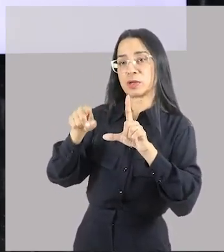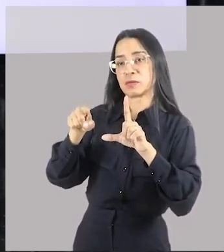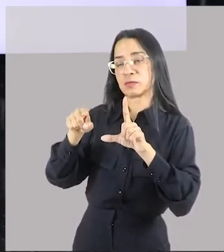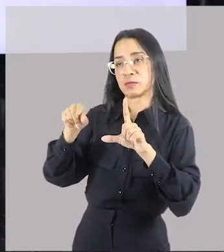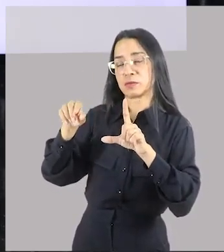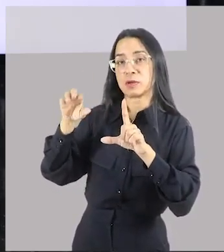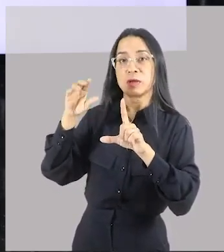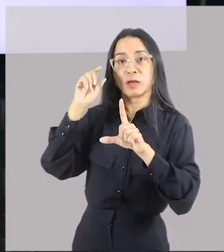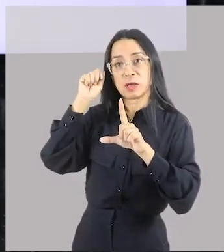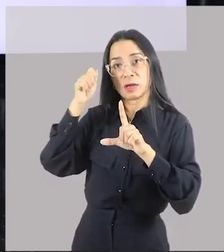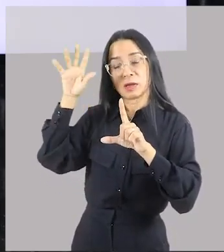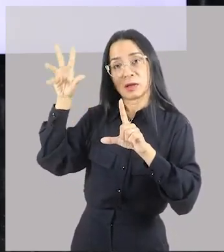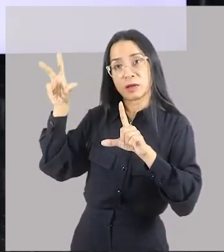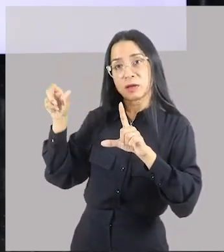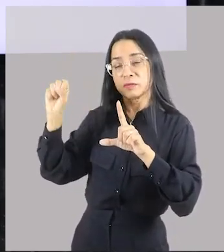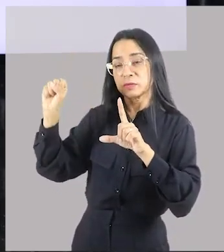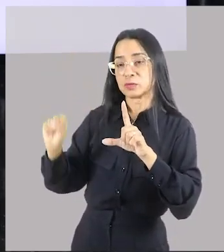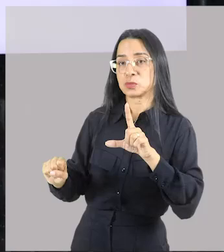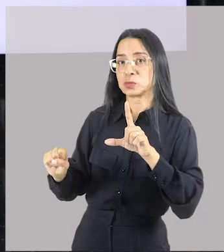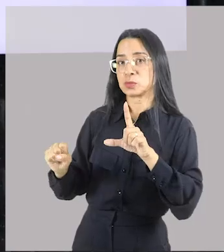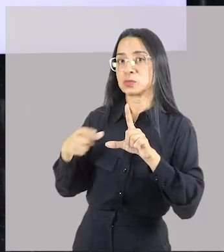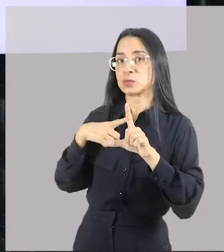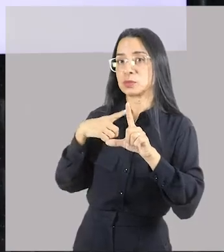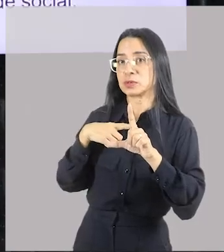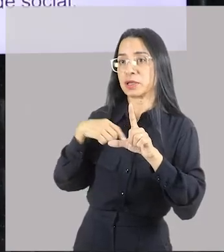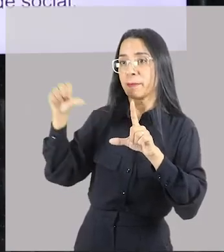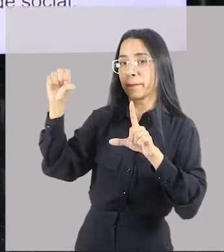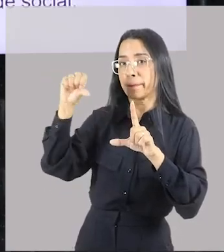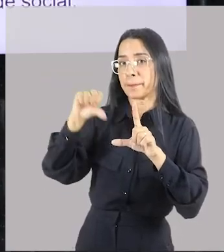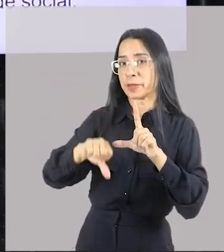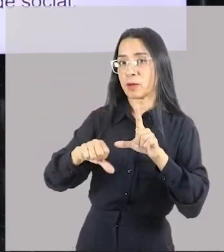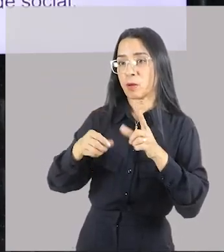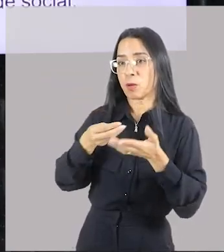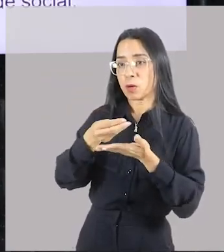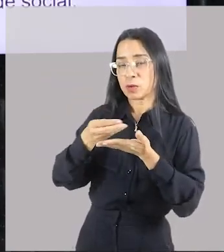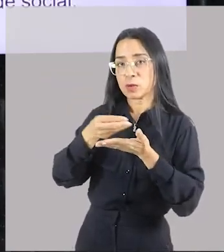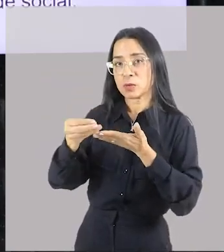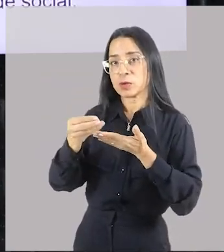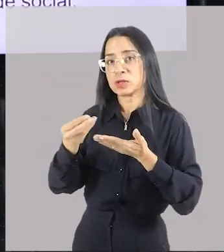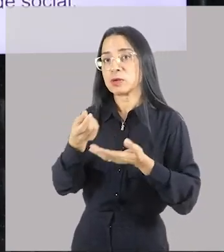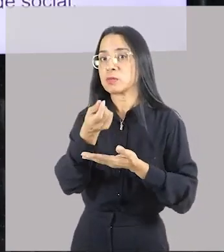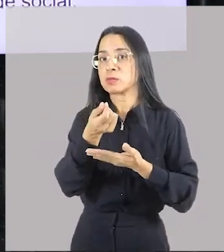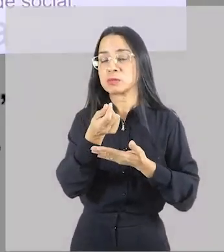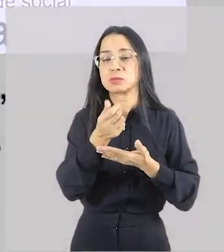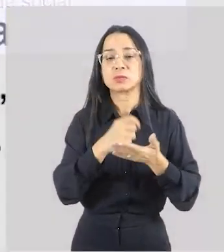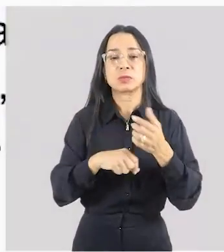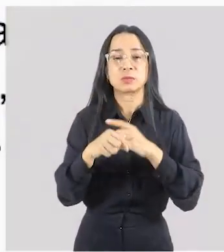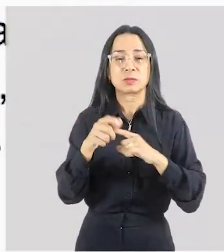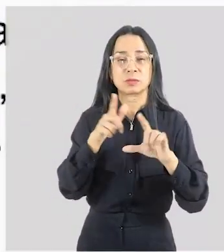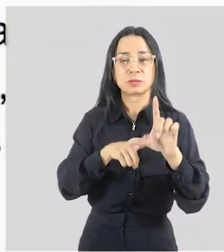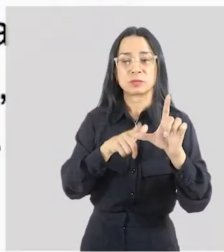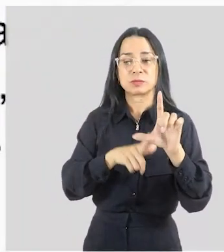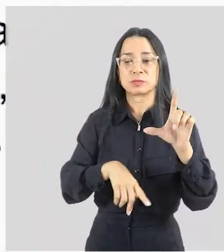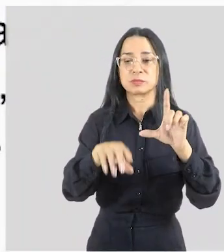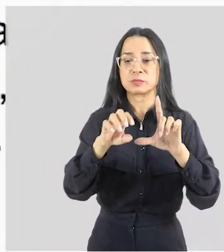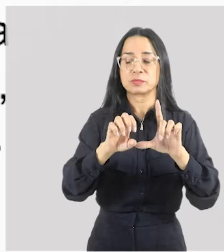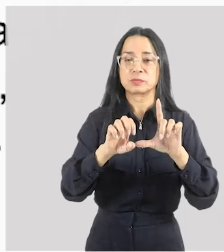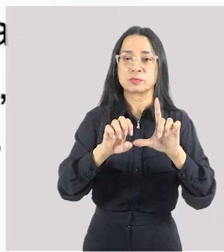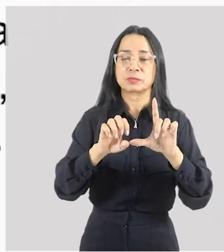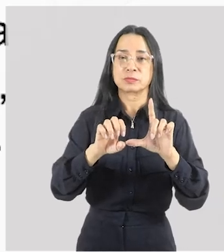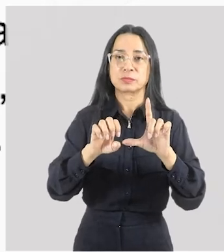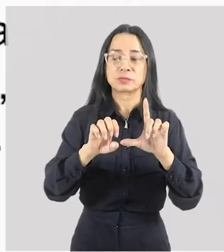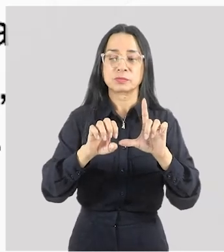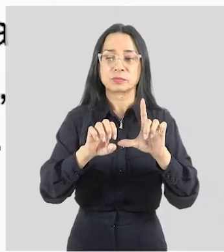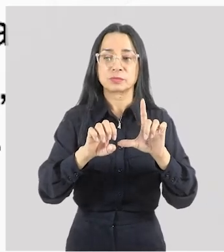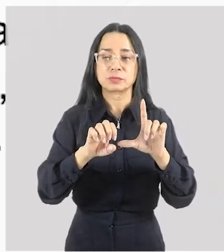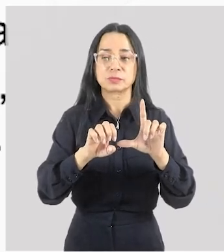é o que tem a pior distribuição de renda. É o contrário do que diz a letra D. Letra E. Países desenvolvidos como